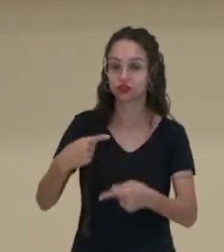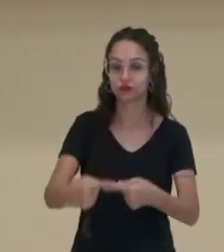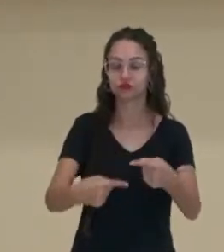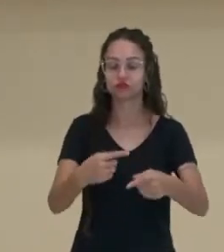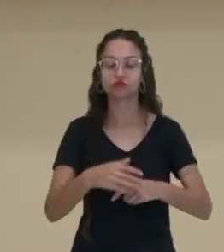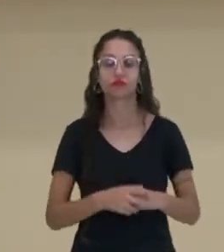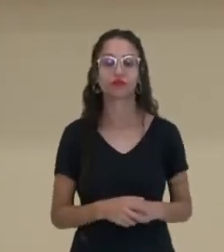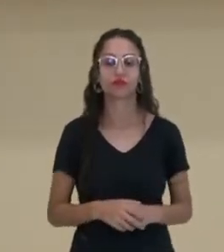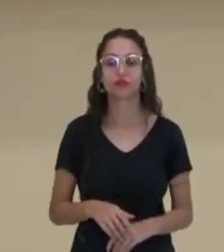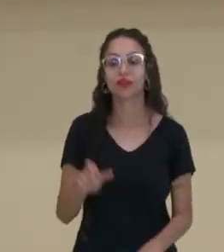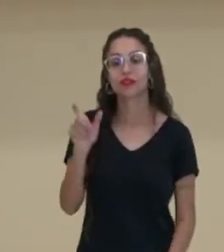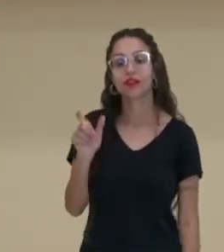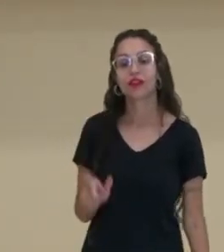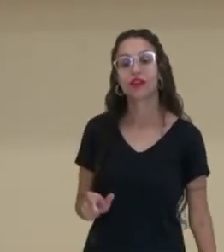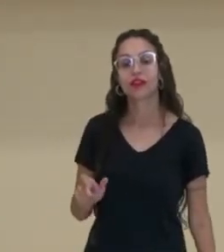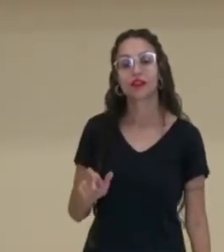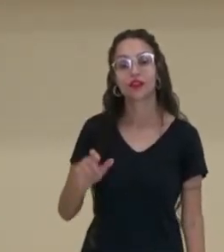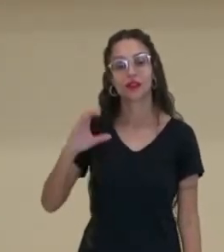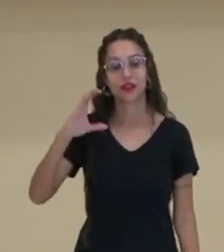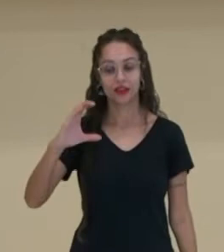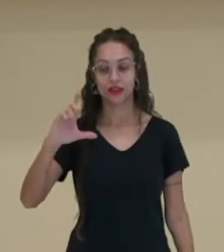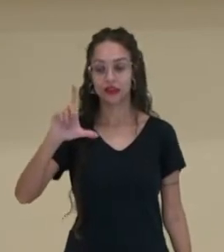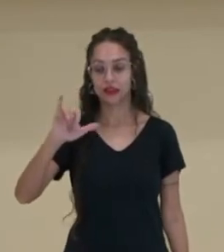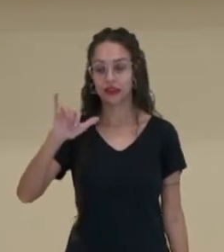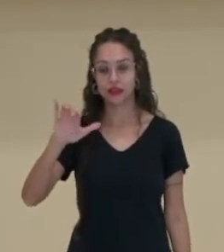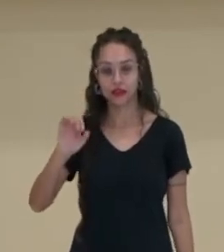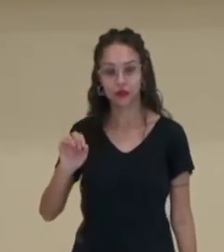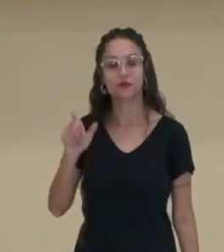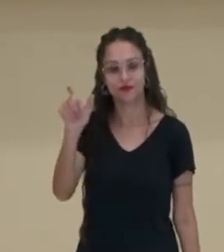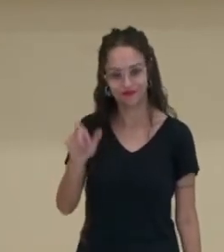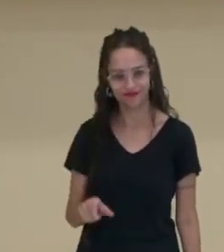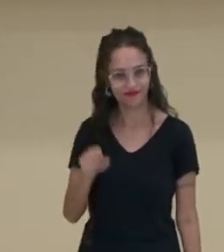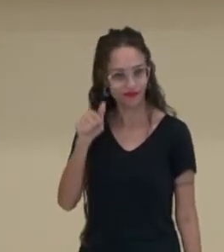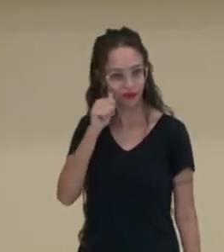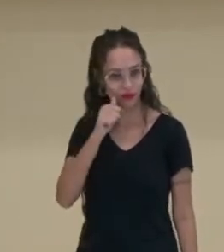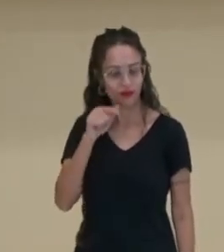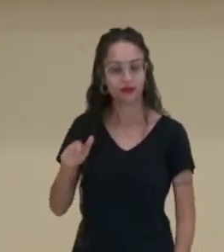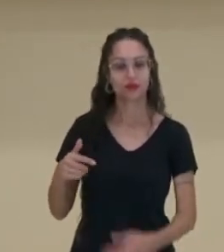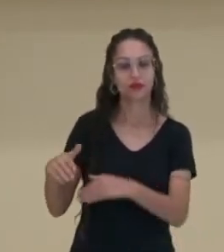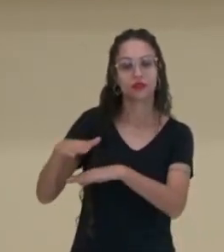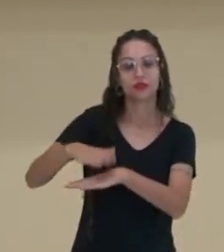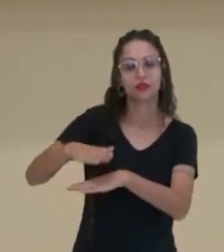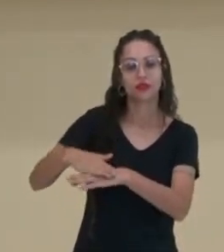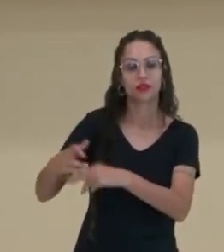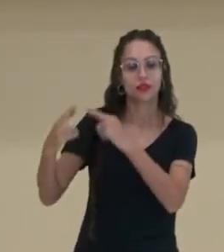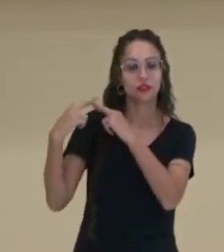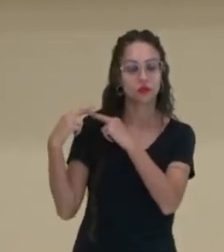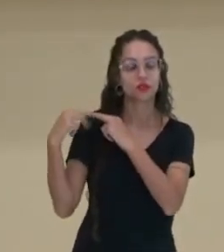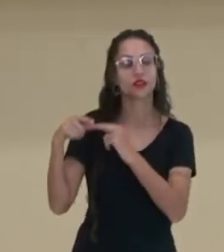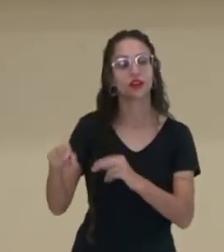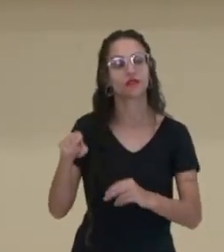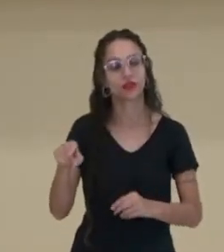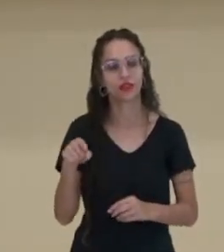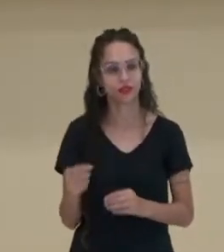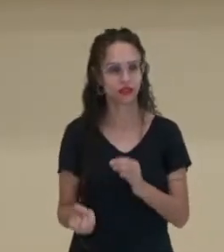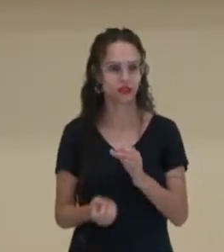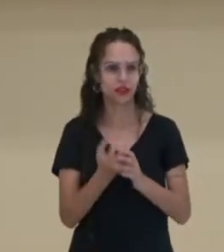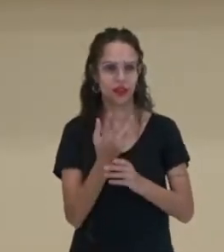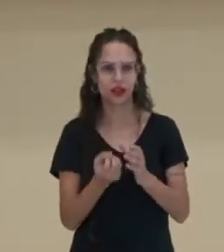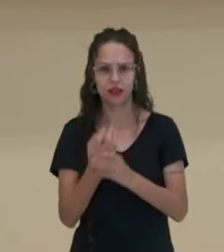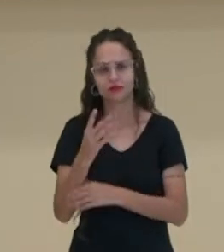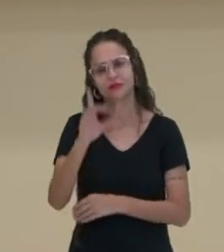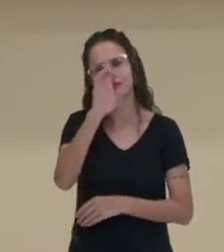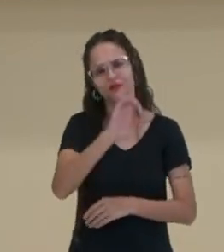dessas musas, a chamada Clio, era a responsável, ou melhor, todas as musas, elas foram criadas, elas